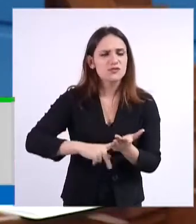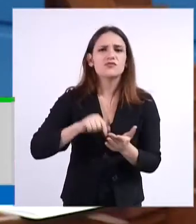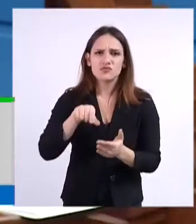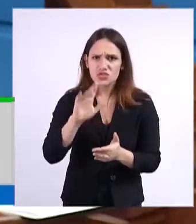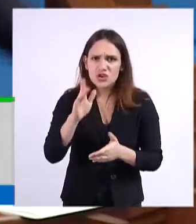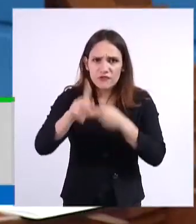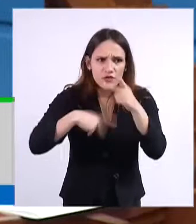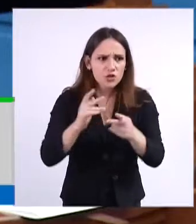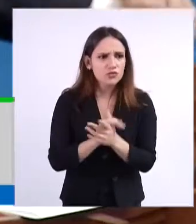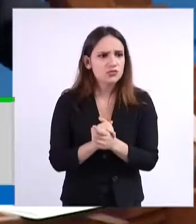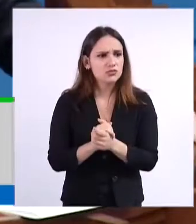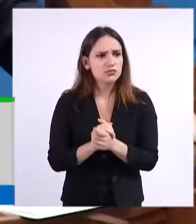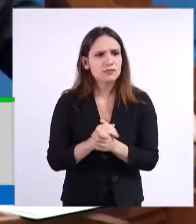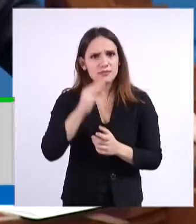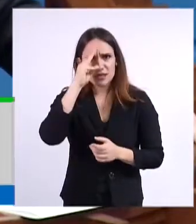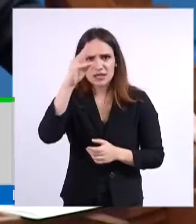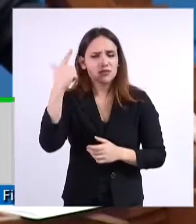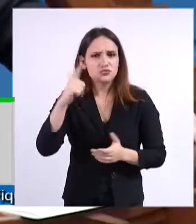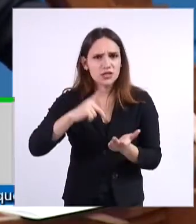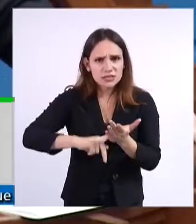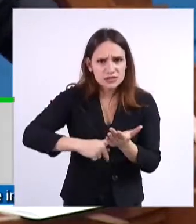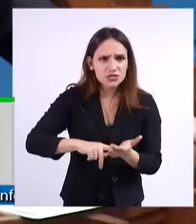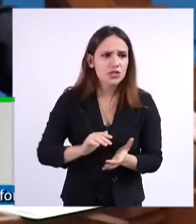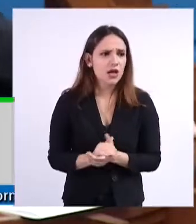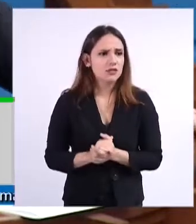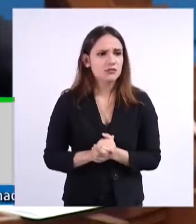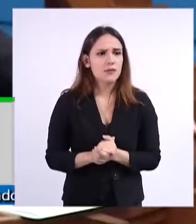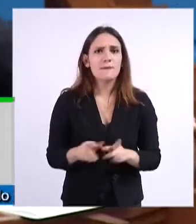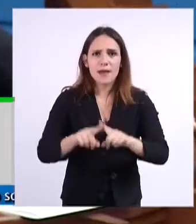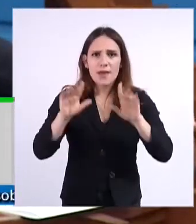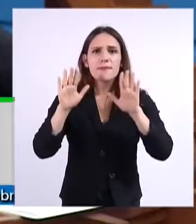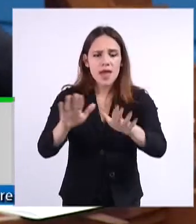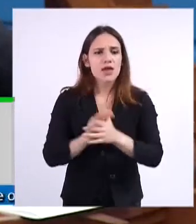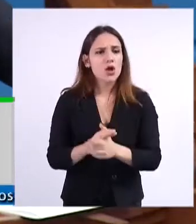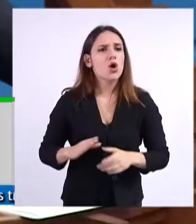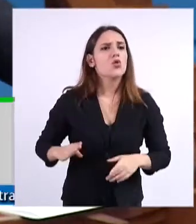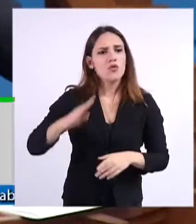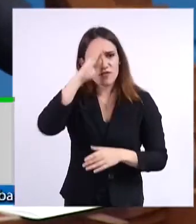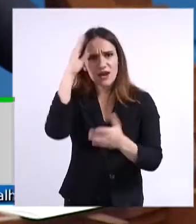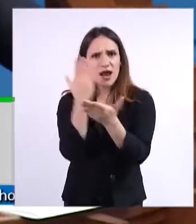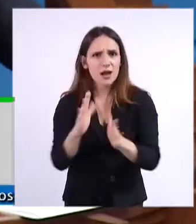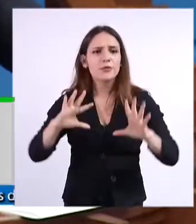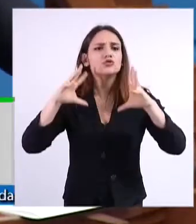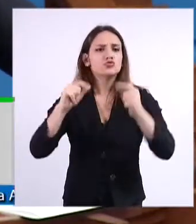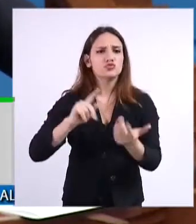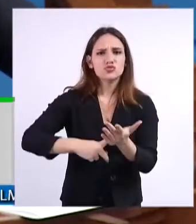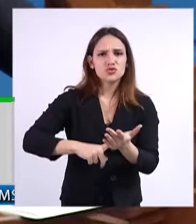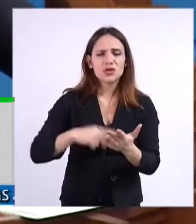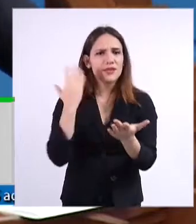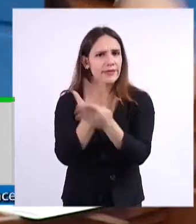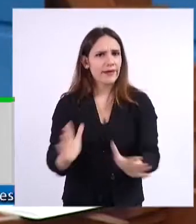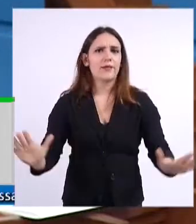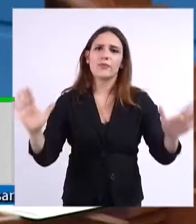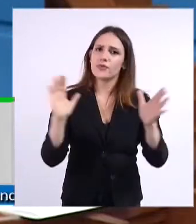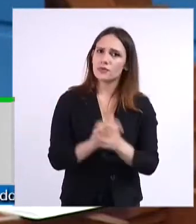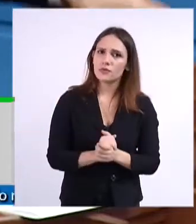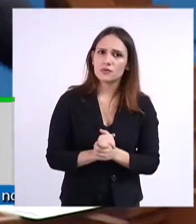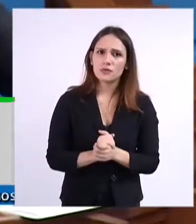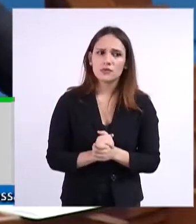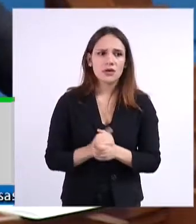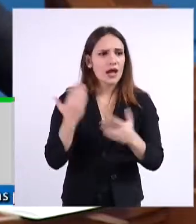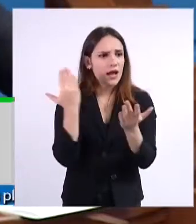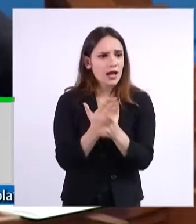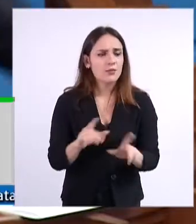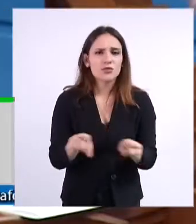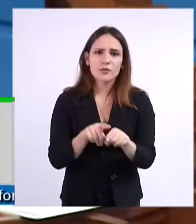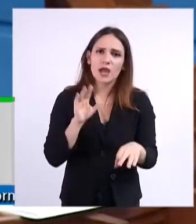falou aqui, militar não tem sindicato. O governo golpeou os sindicatos que estão fechando as portas. Acabou com a